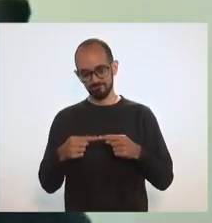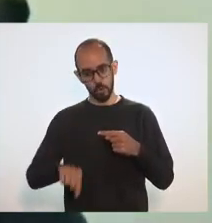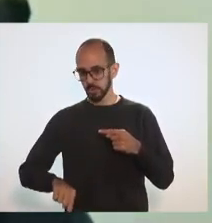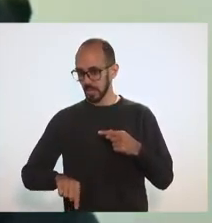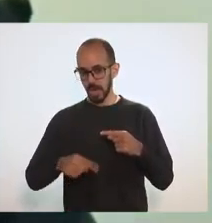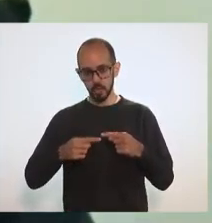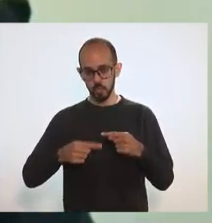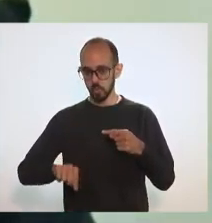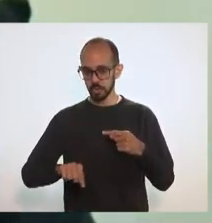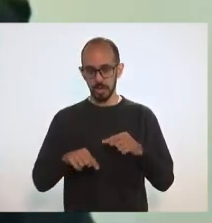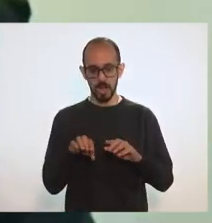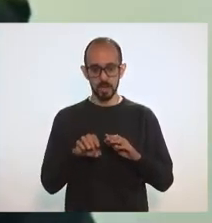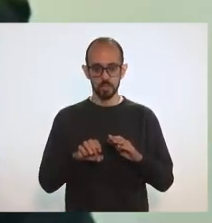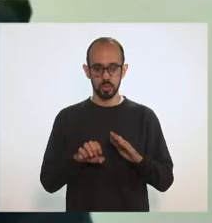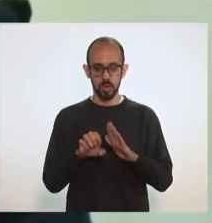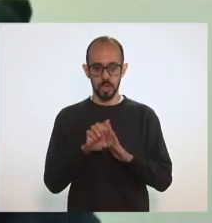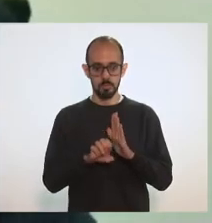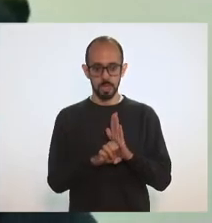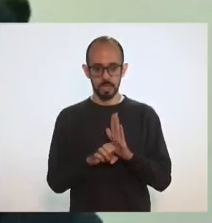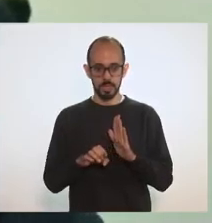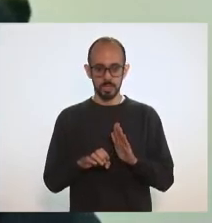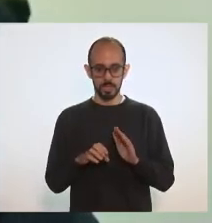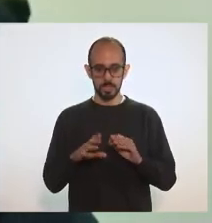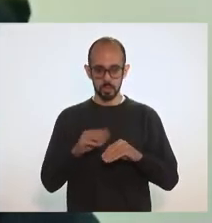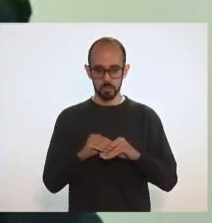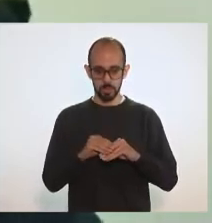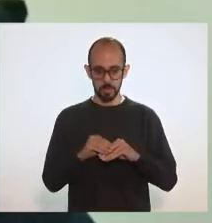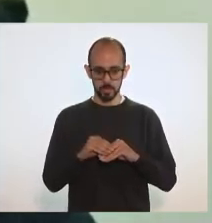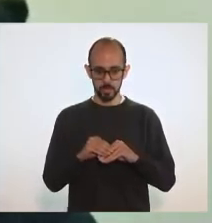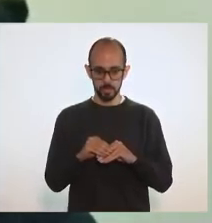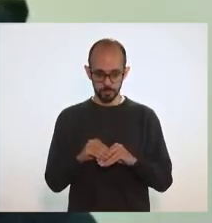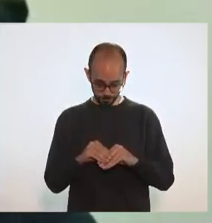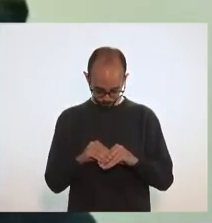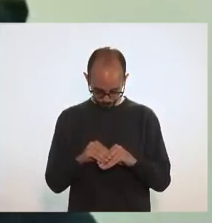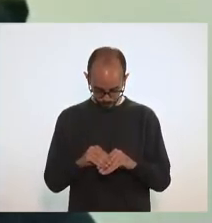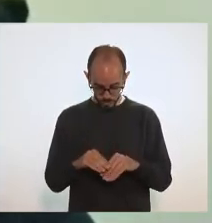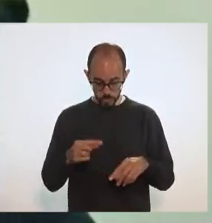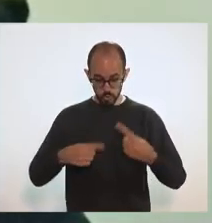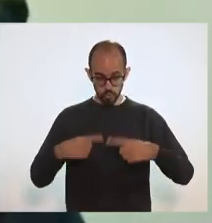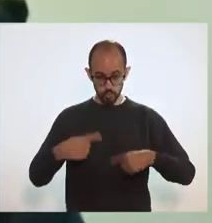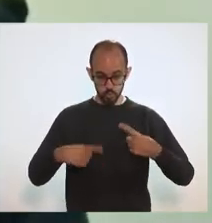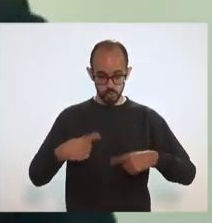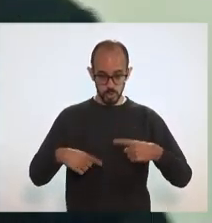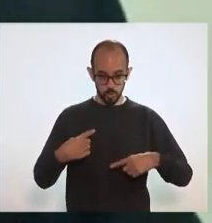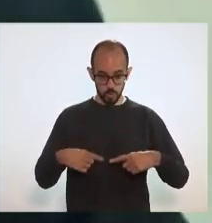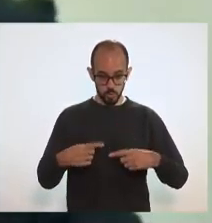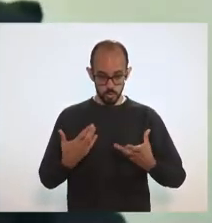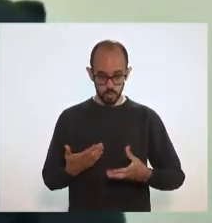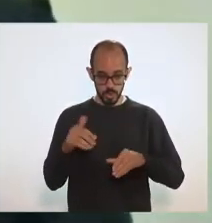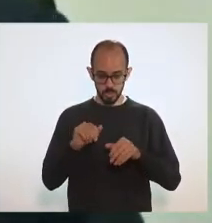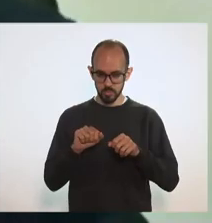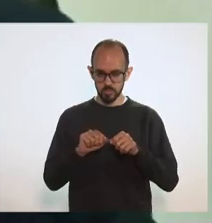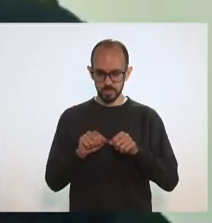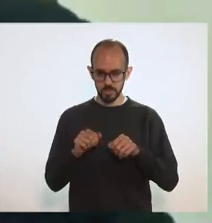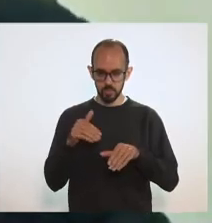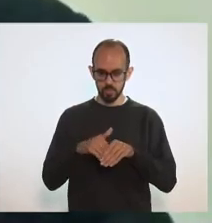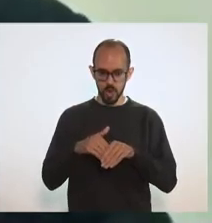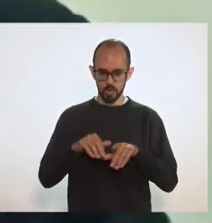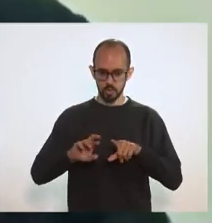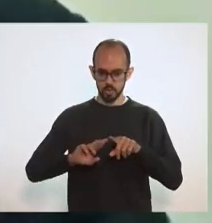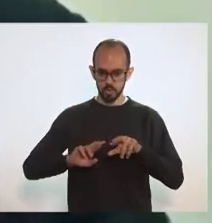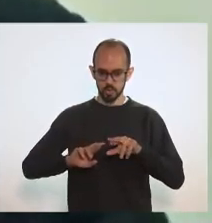pauta. Oito da pauta, deputado relator Chico Machado. Emendas de plenário ao projeto de lei 2006/2016, de autoria do deputado Tiago Pampolha.